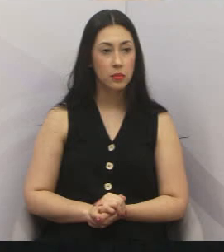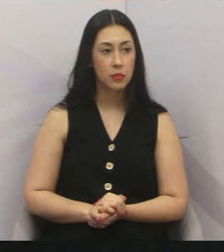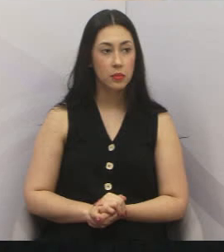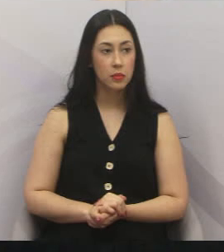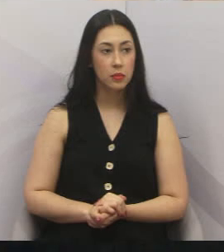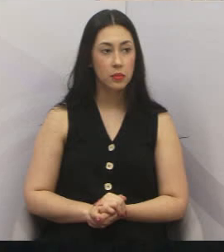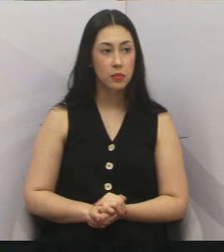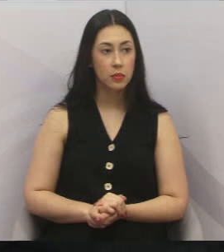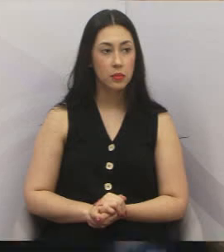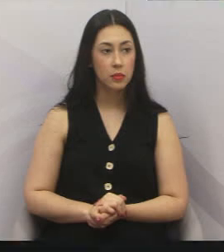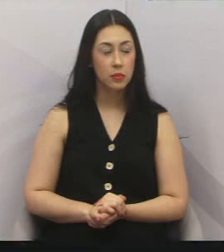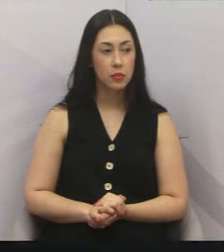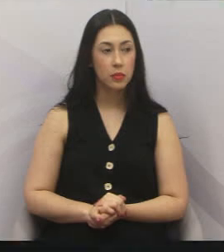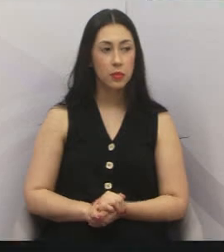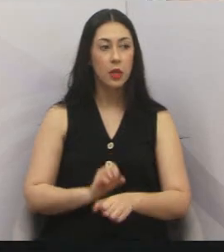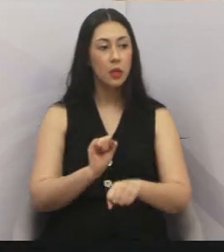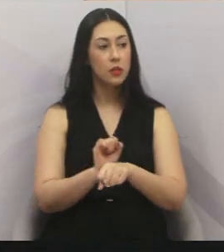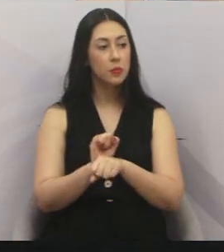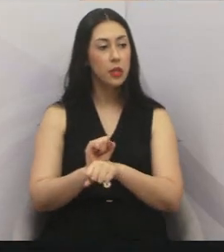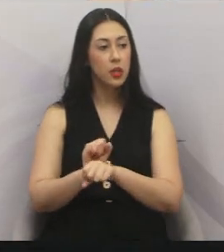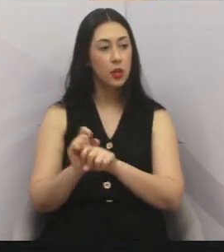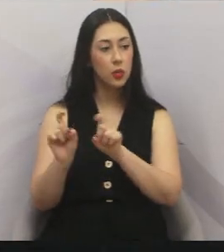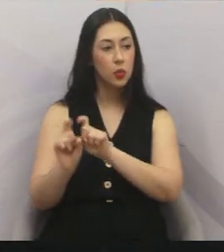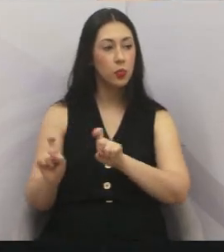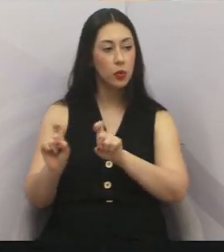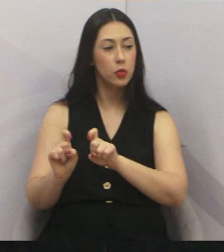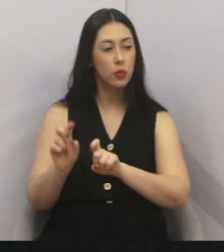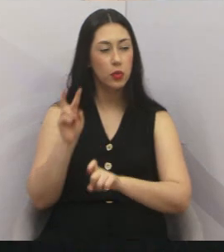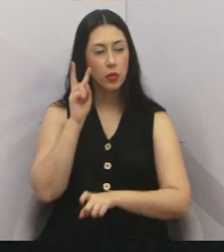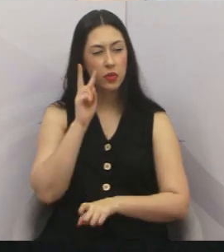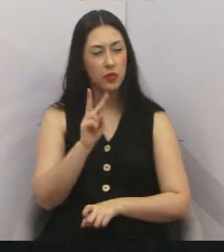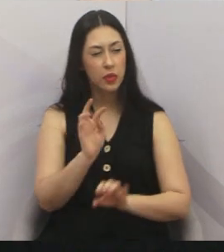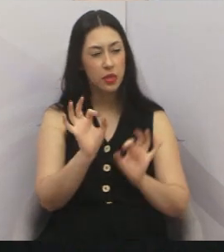leitura? Aqui bateu, vou bater agora com aquele computador.